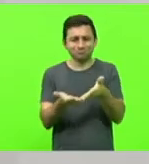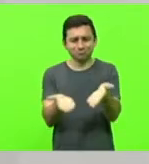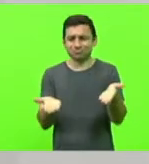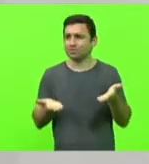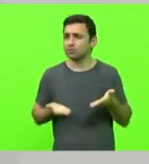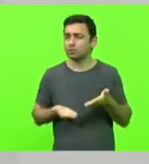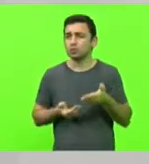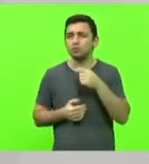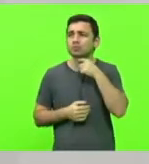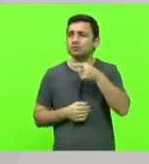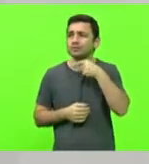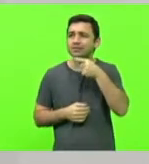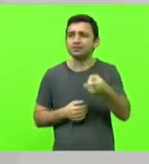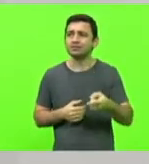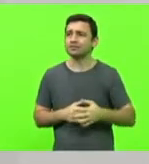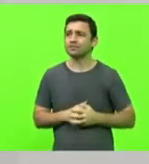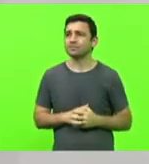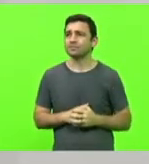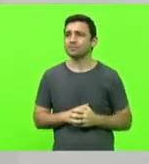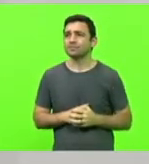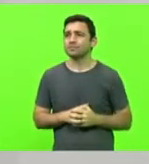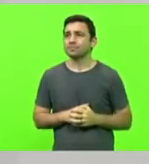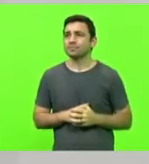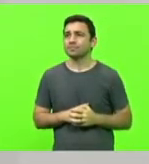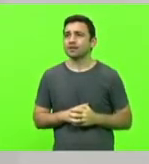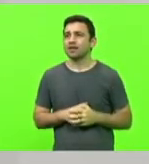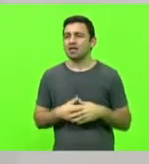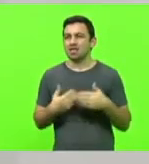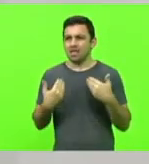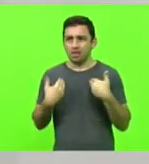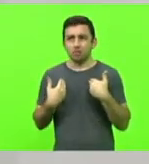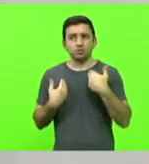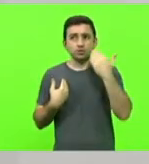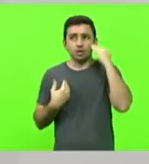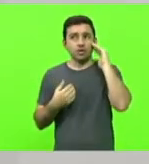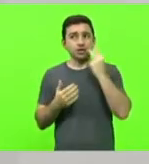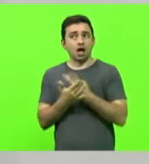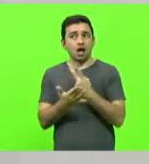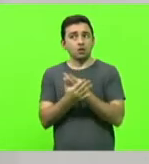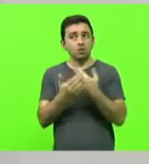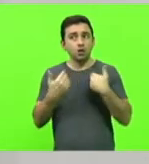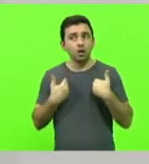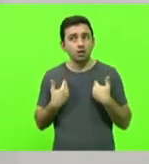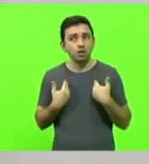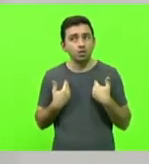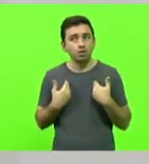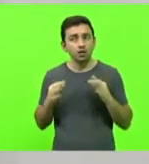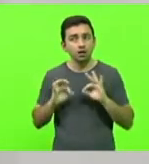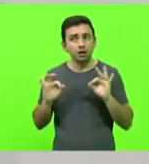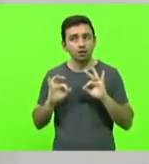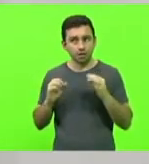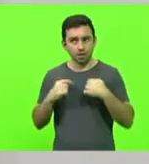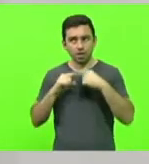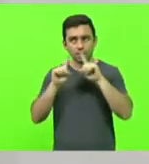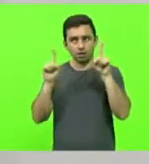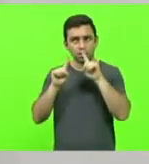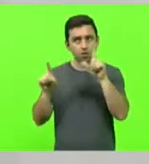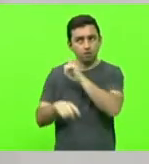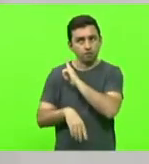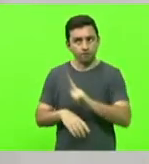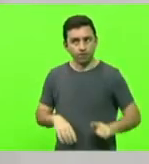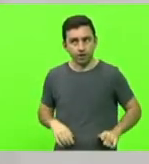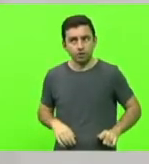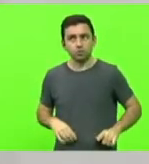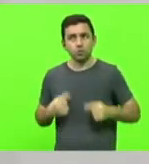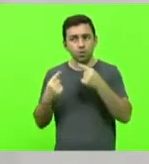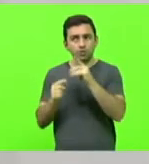tem mais como transitar. E aqui não me interpretem de forma errada. Eu não estou fazendo uma crítica ao governo do Estado.